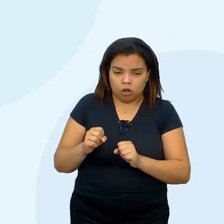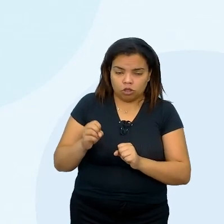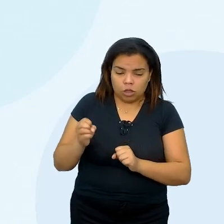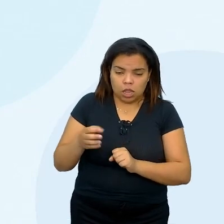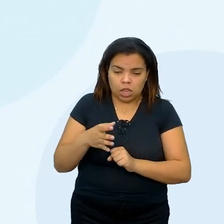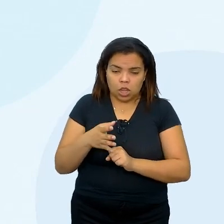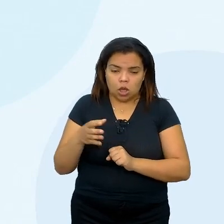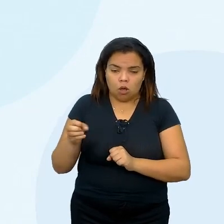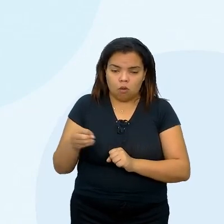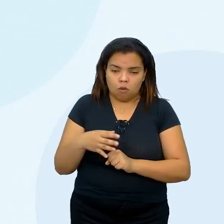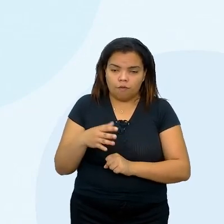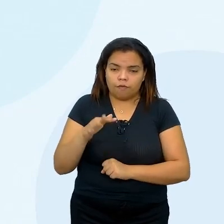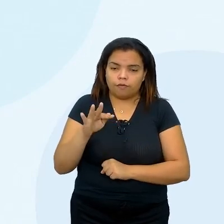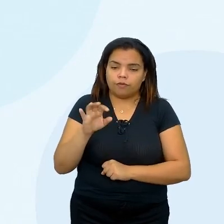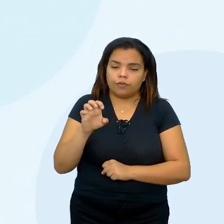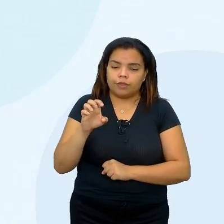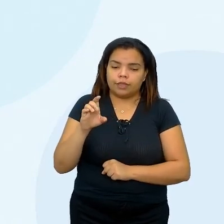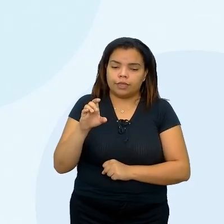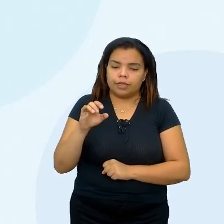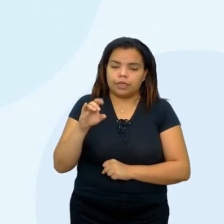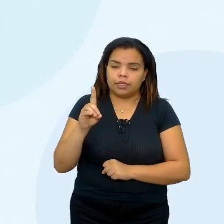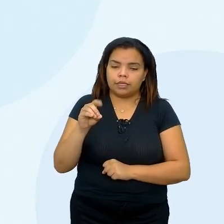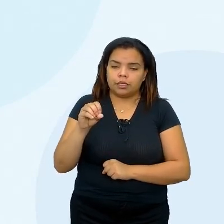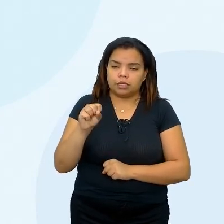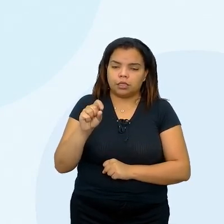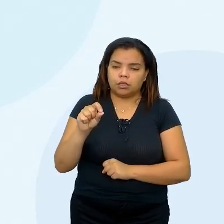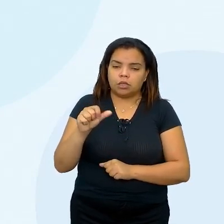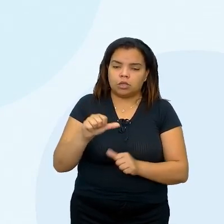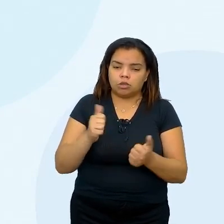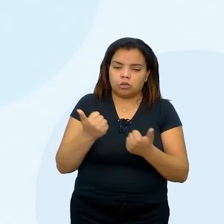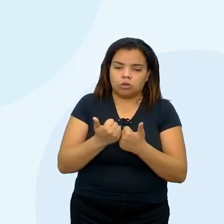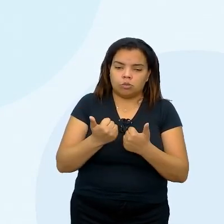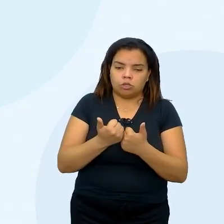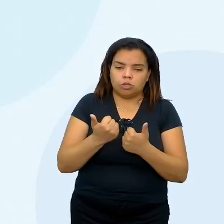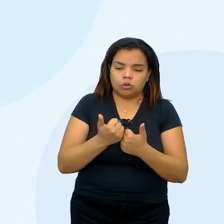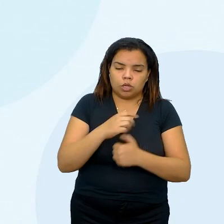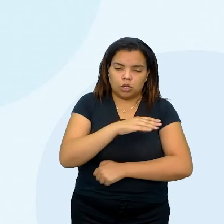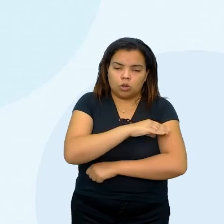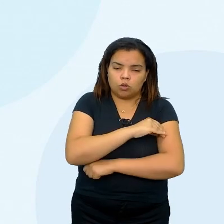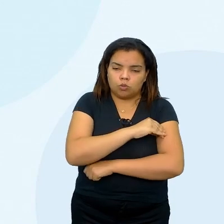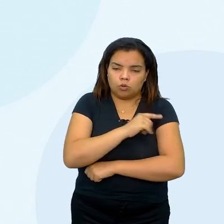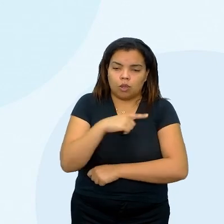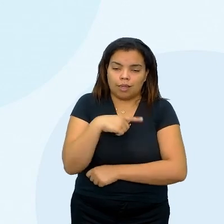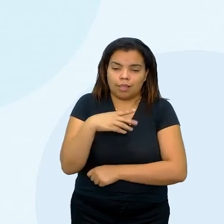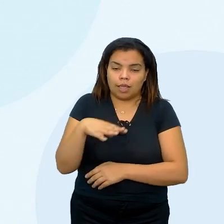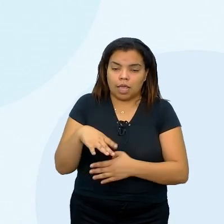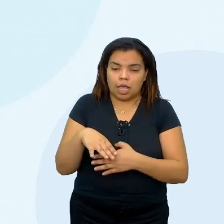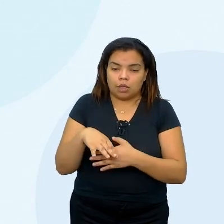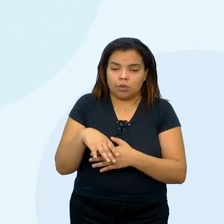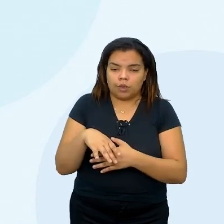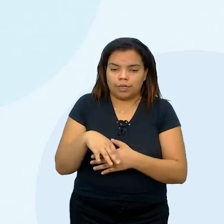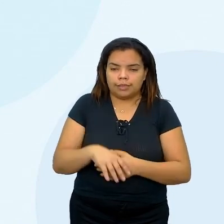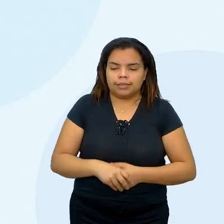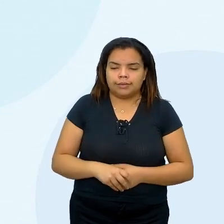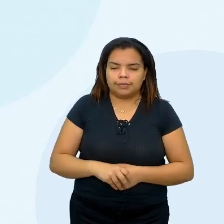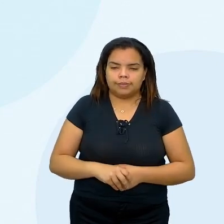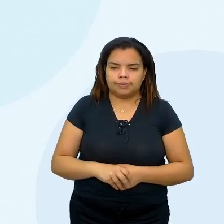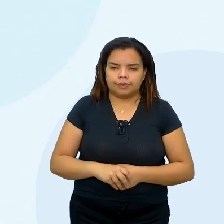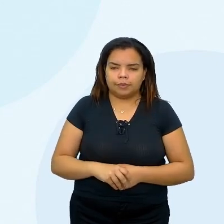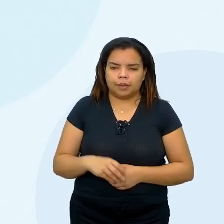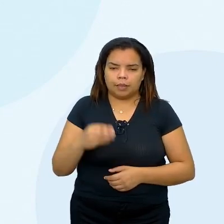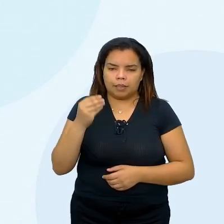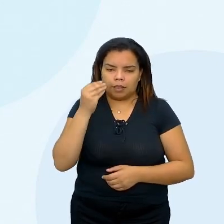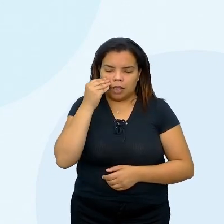tecidos, substituindo esses músculos afetados, e aí então essas células poderiam produzir distrofina e então,